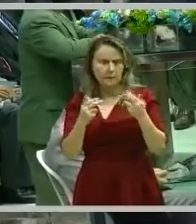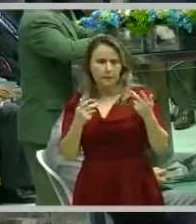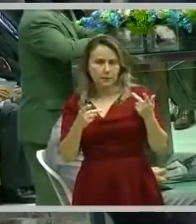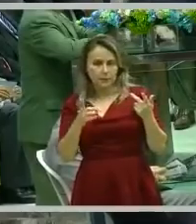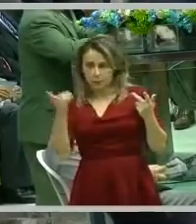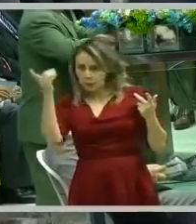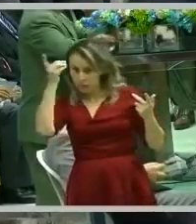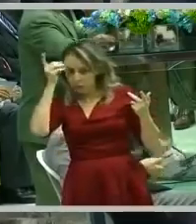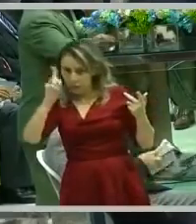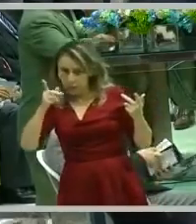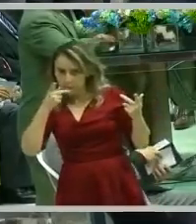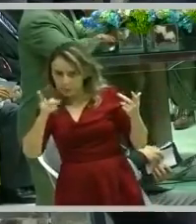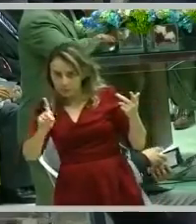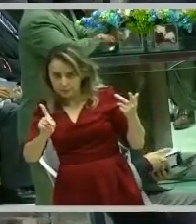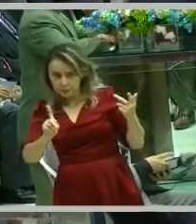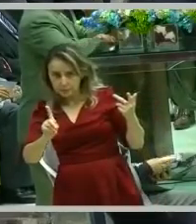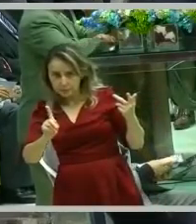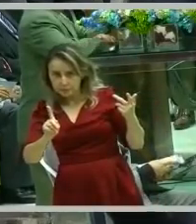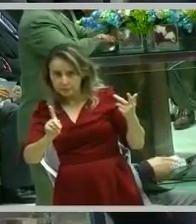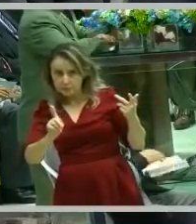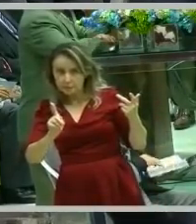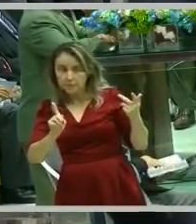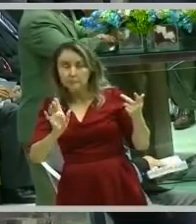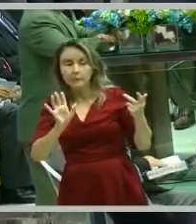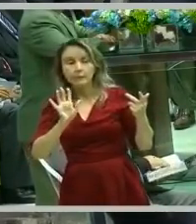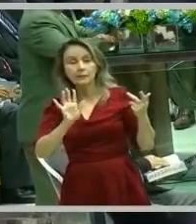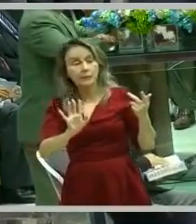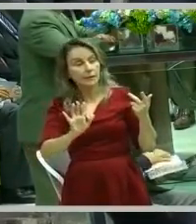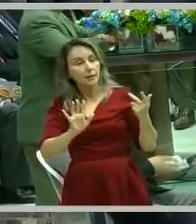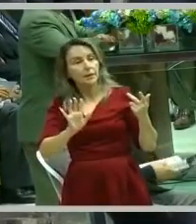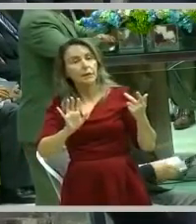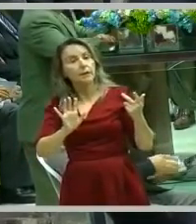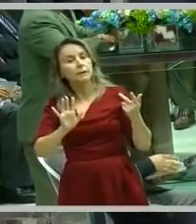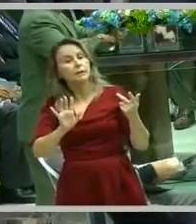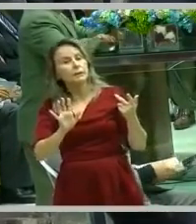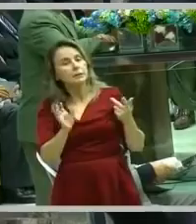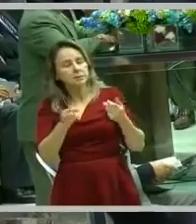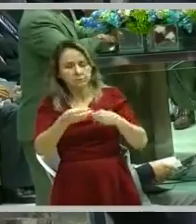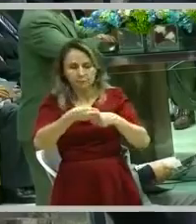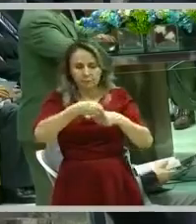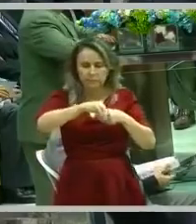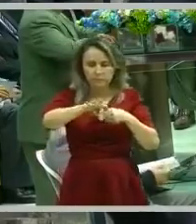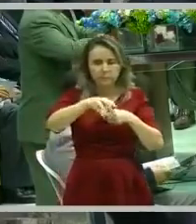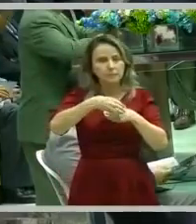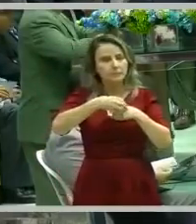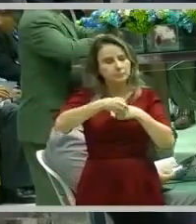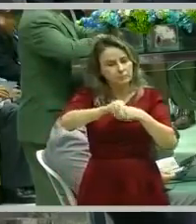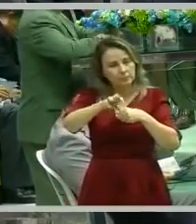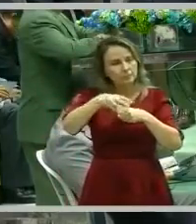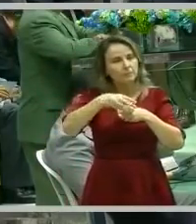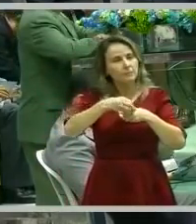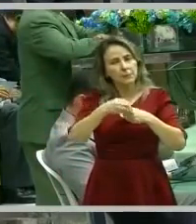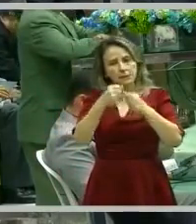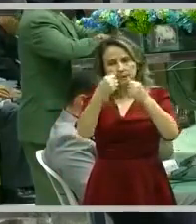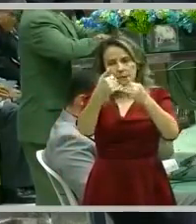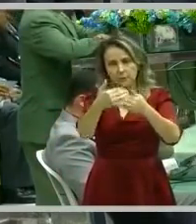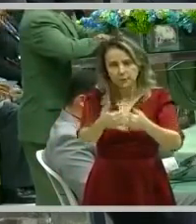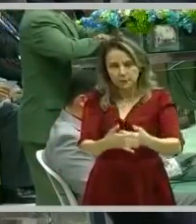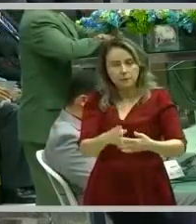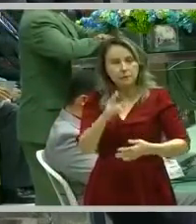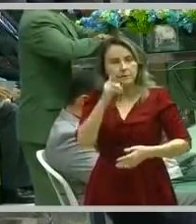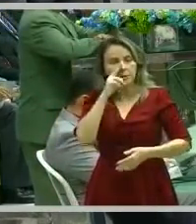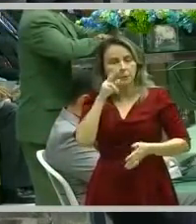dom de profecia, é a missão profética da igreja, a missão profética dos